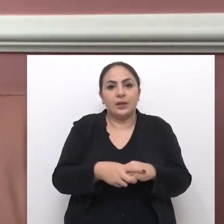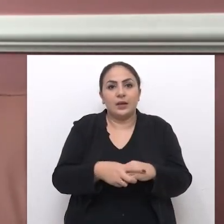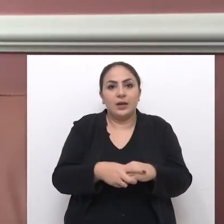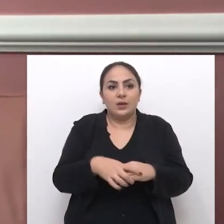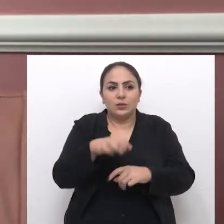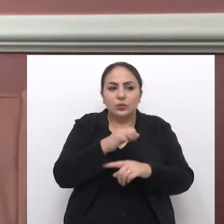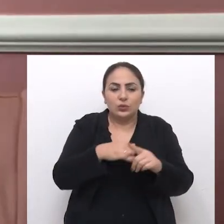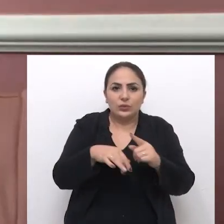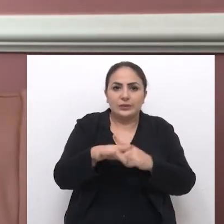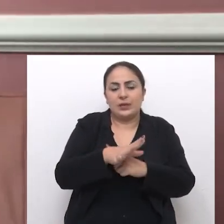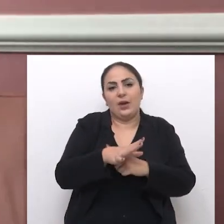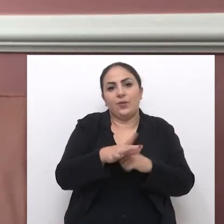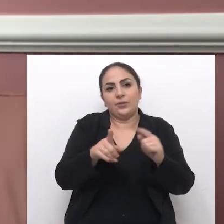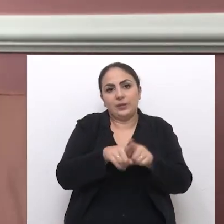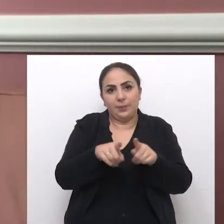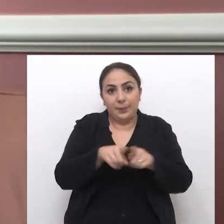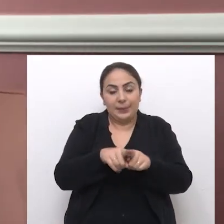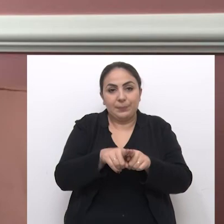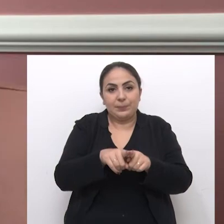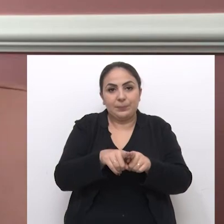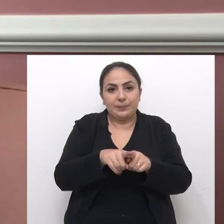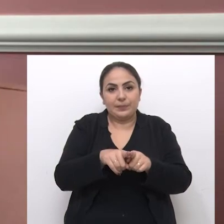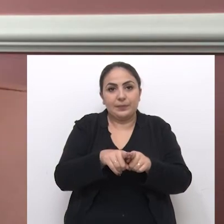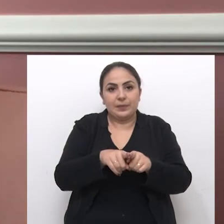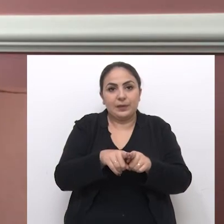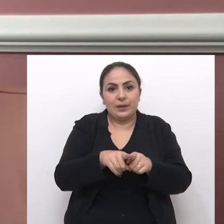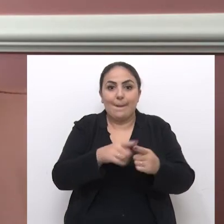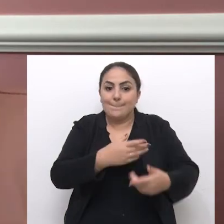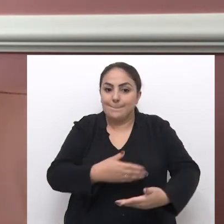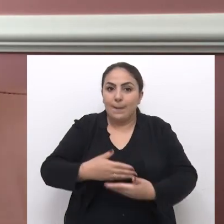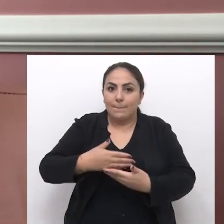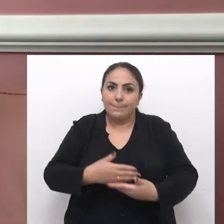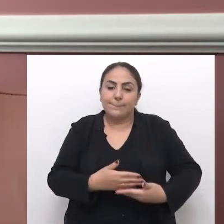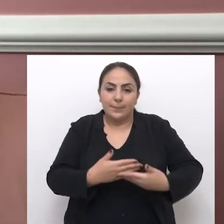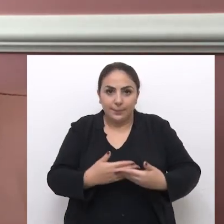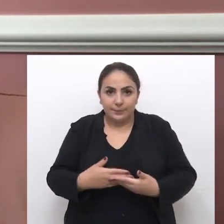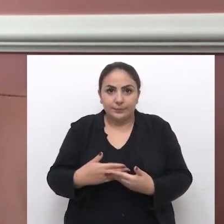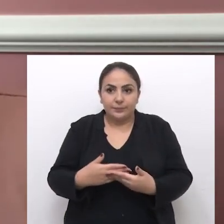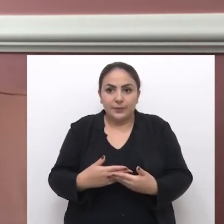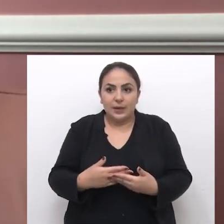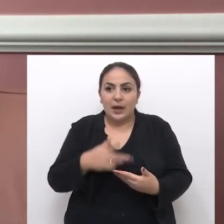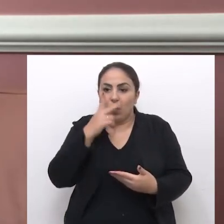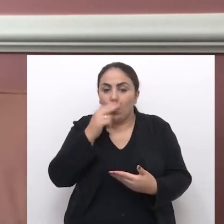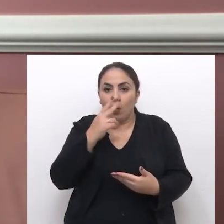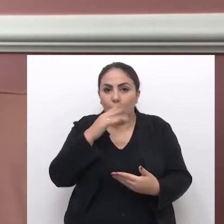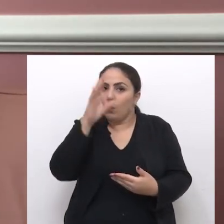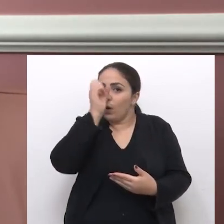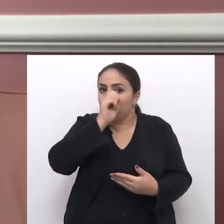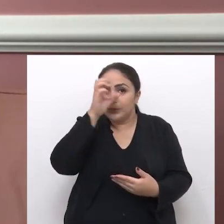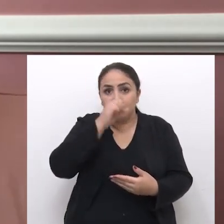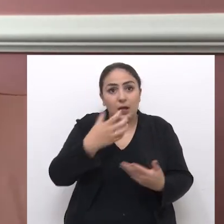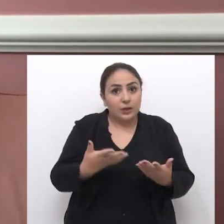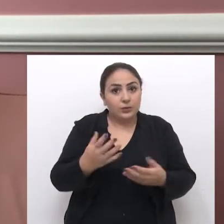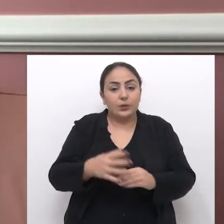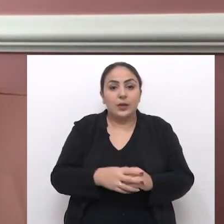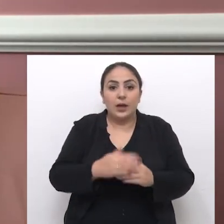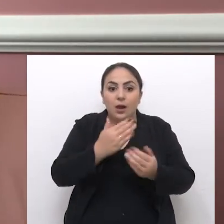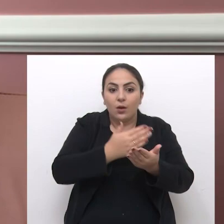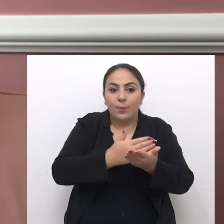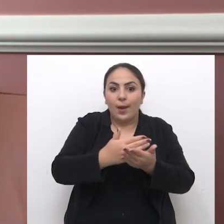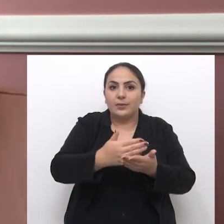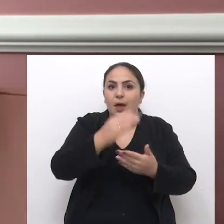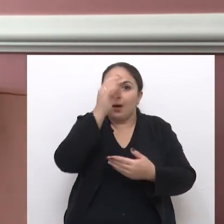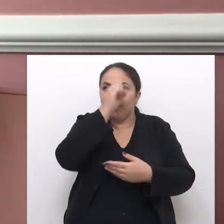psíquico, né, social. Então, para o bebê, né, vai ser um aprendizado.